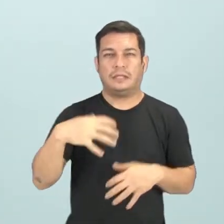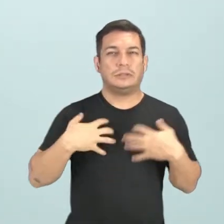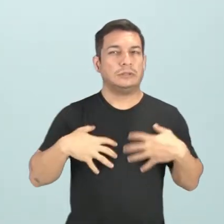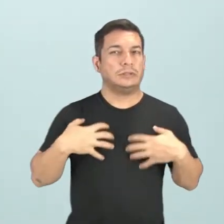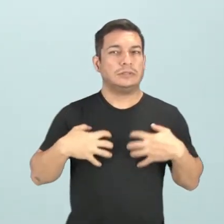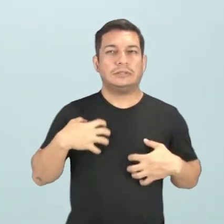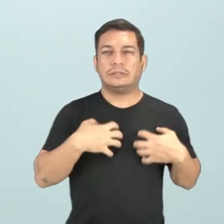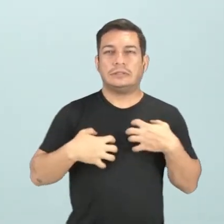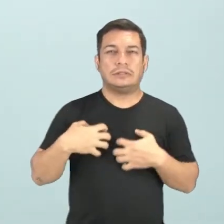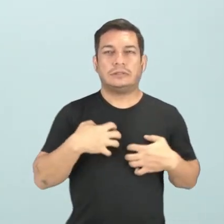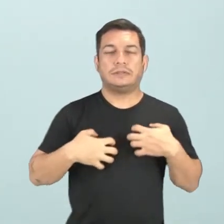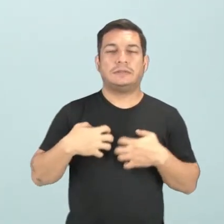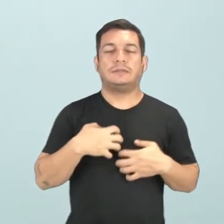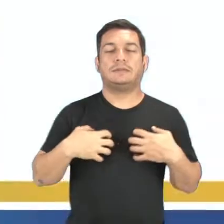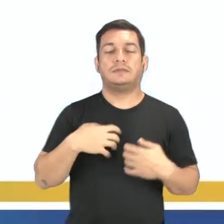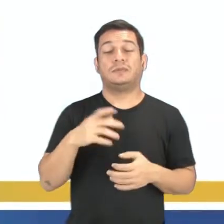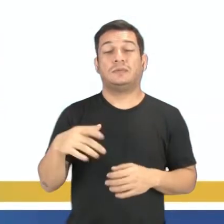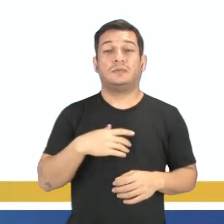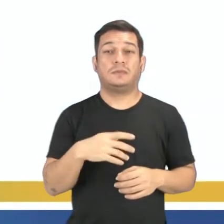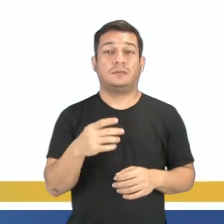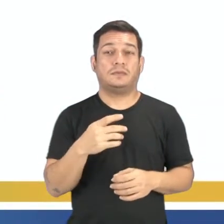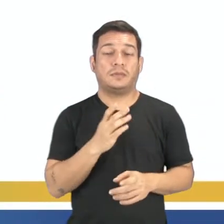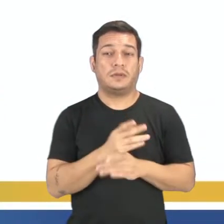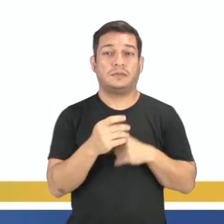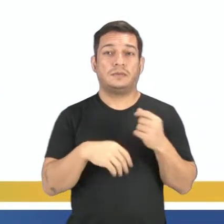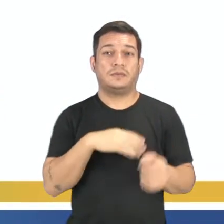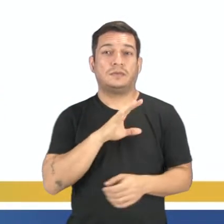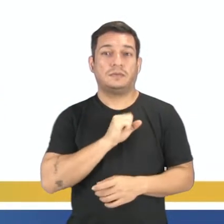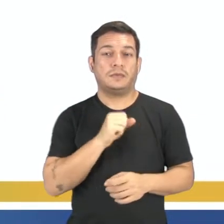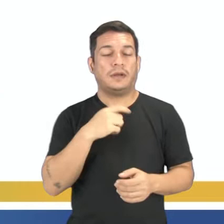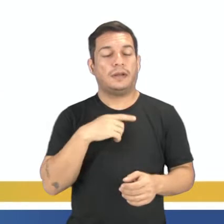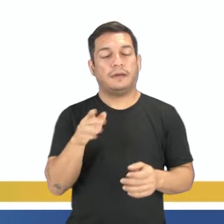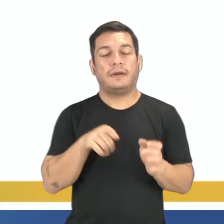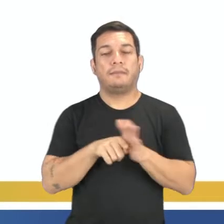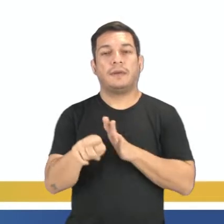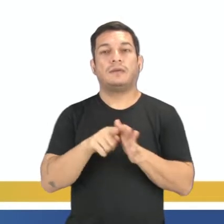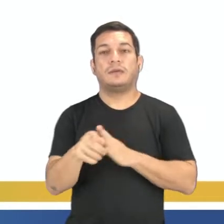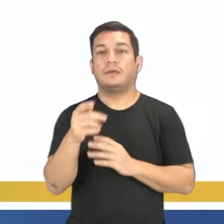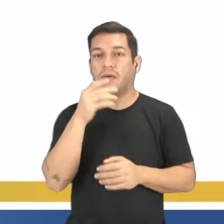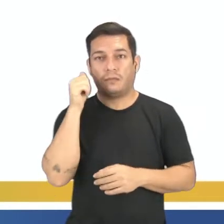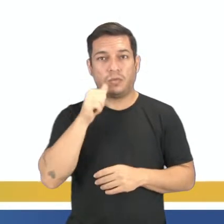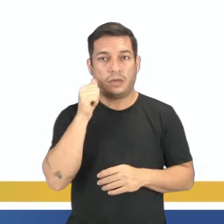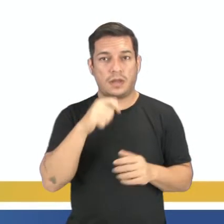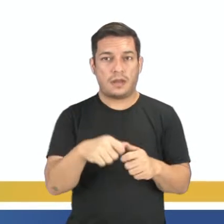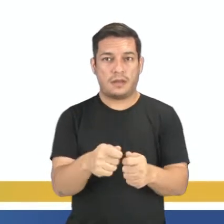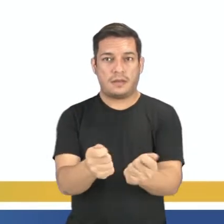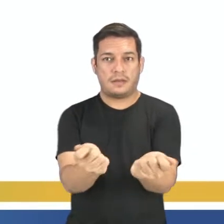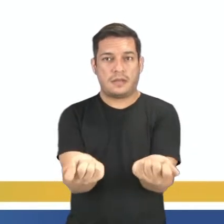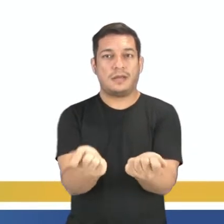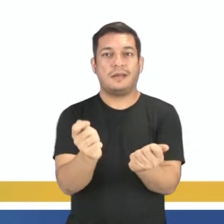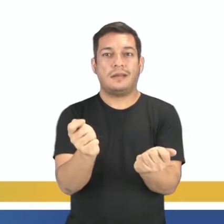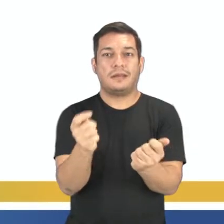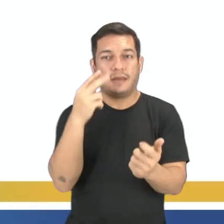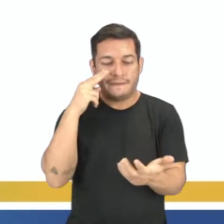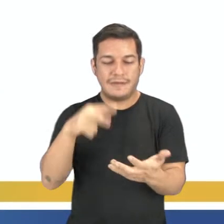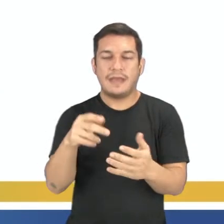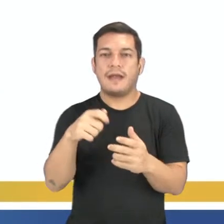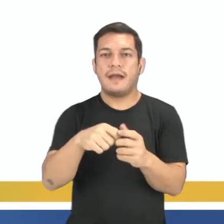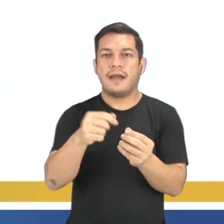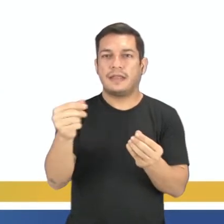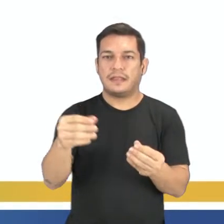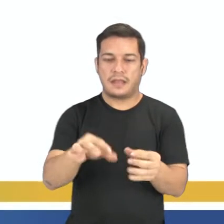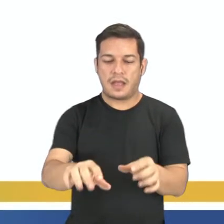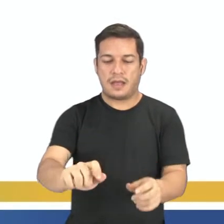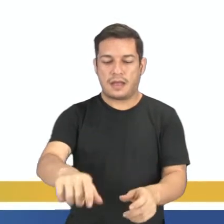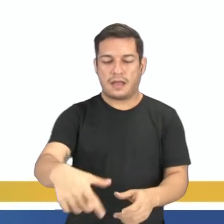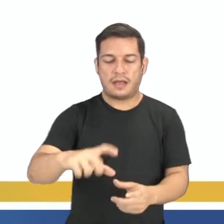amorosa, resolve consultar às escondidas uma cartomante que serve como uma espécie de oráculo. Apaixonada pelo amante Camilo,